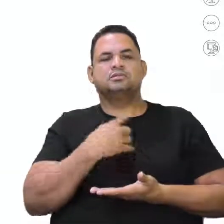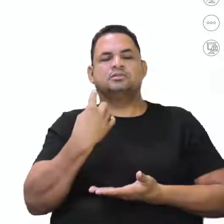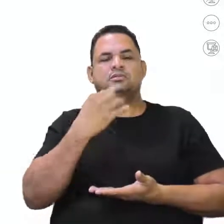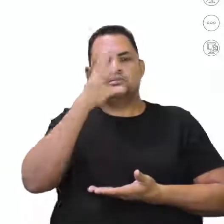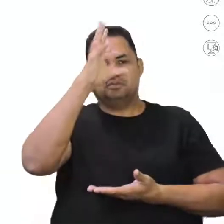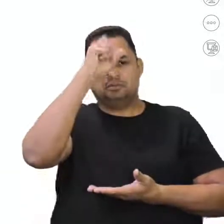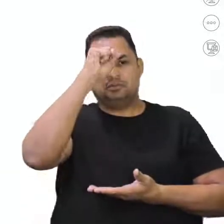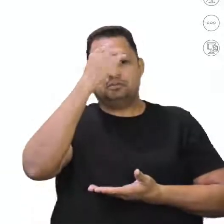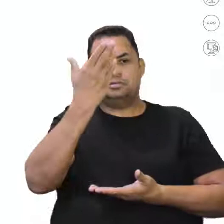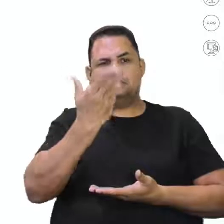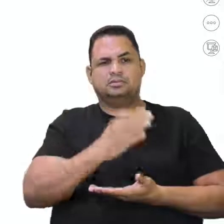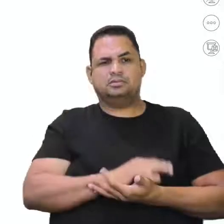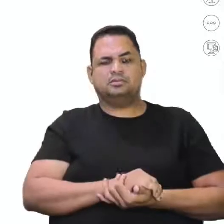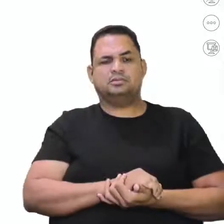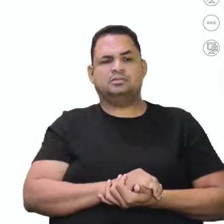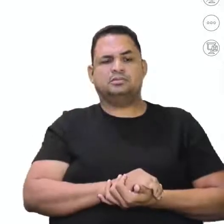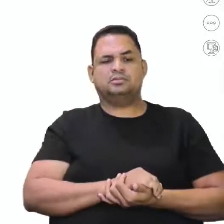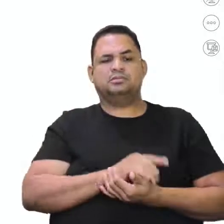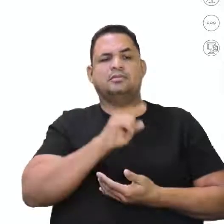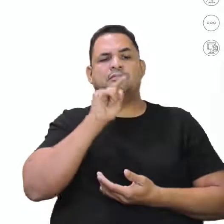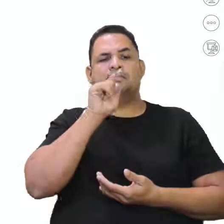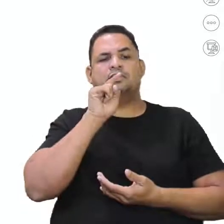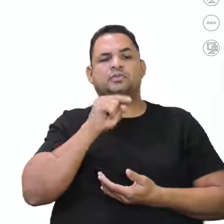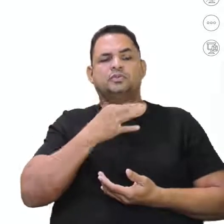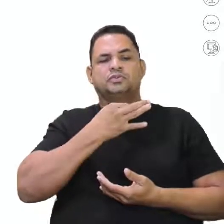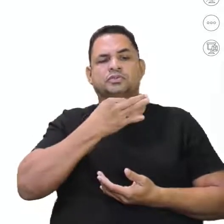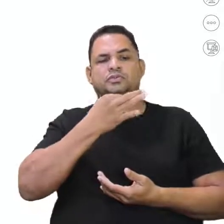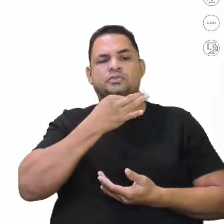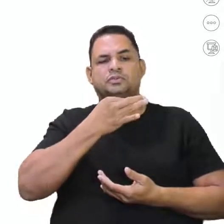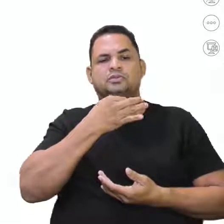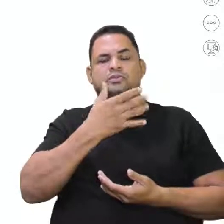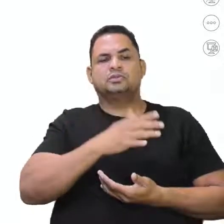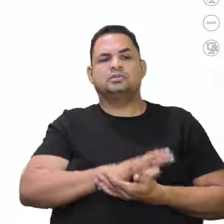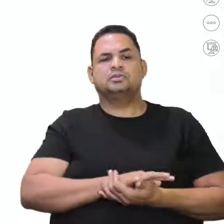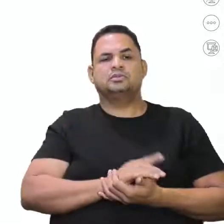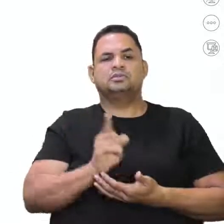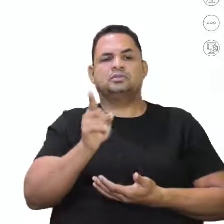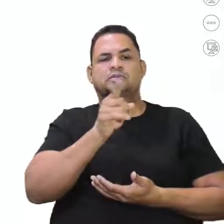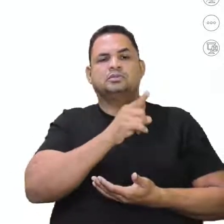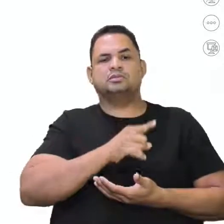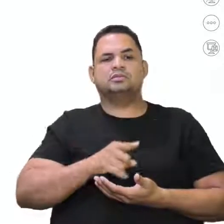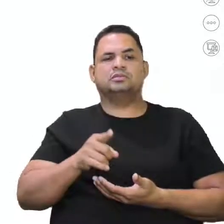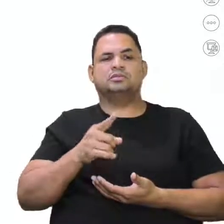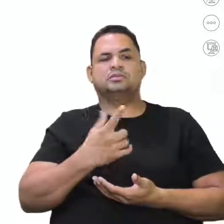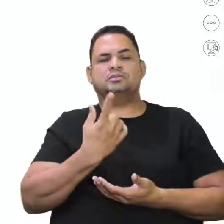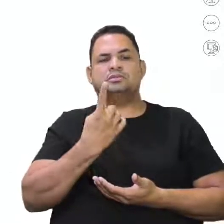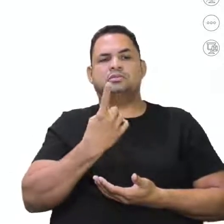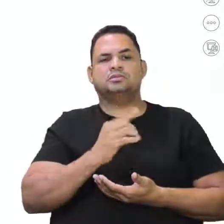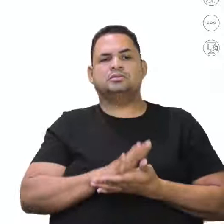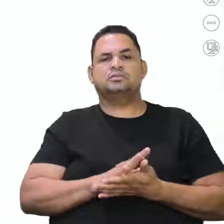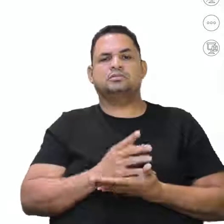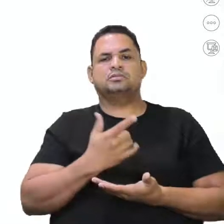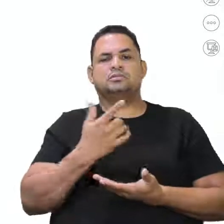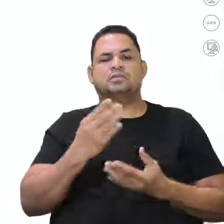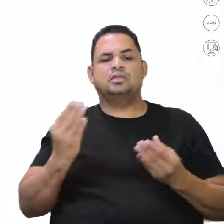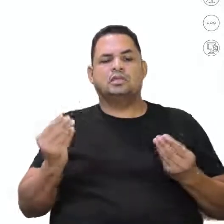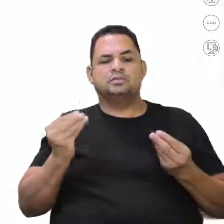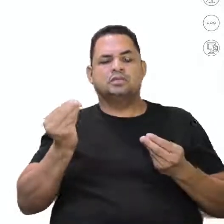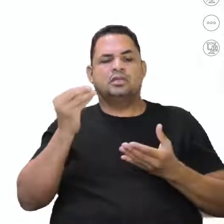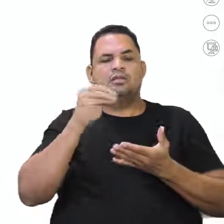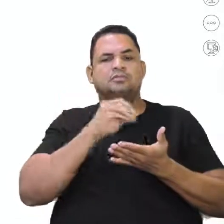em relação a esses marcadores de discurso, ok? Circule um único marcador do discurso que não